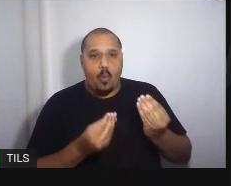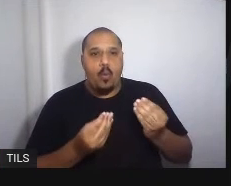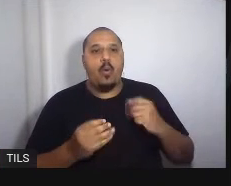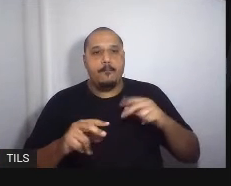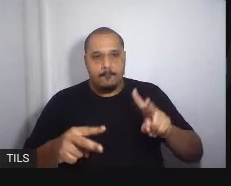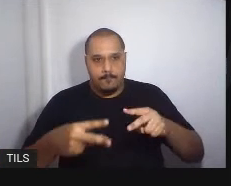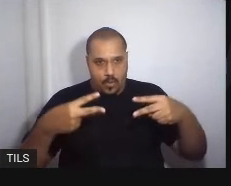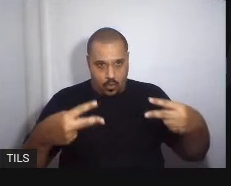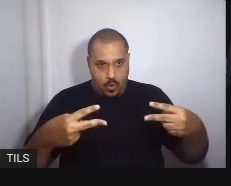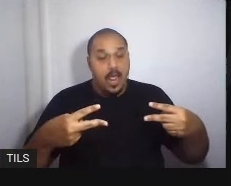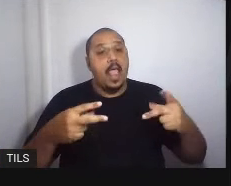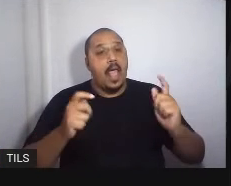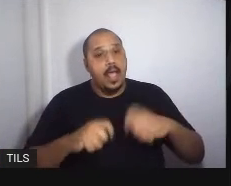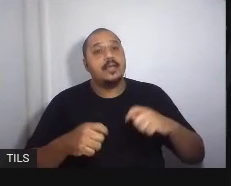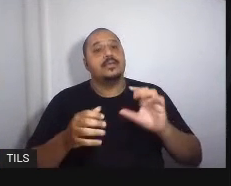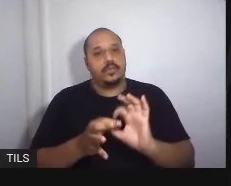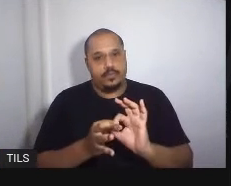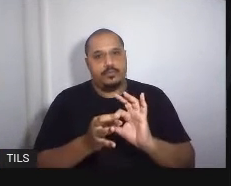da